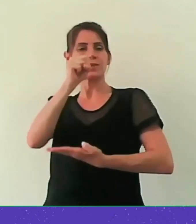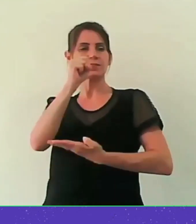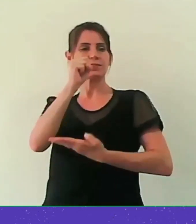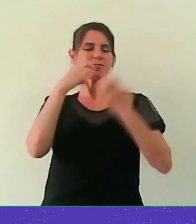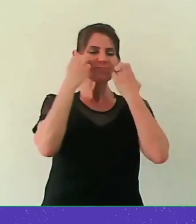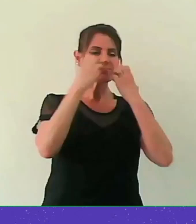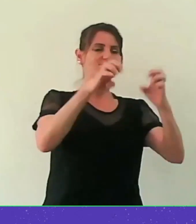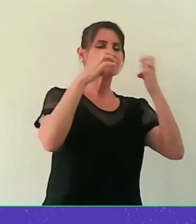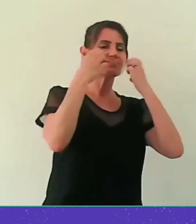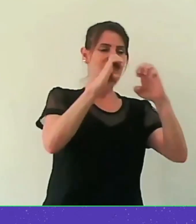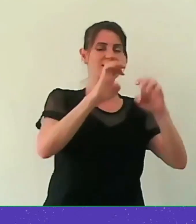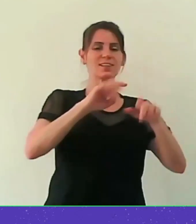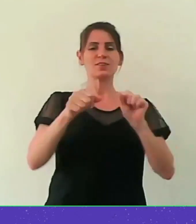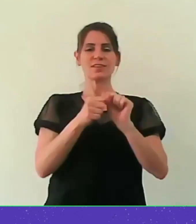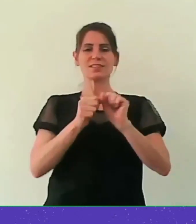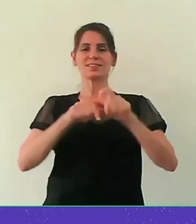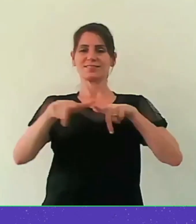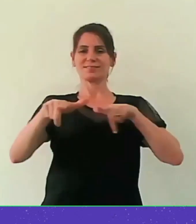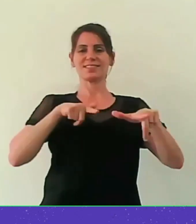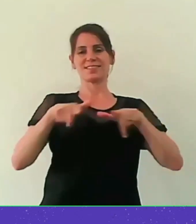realizar o trabalho.